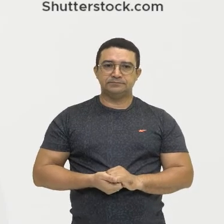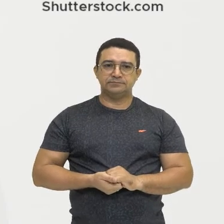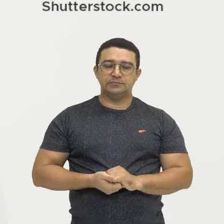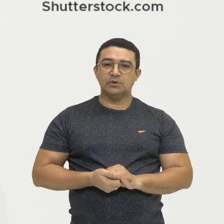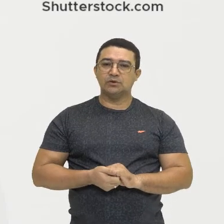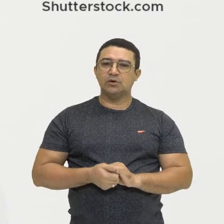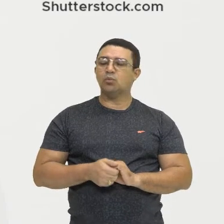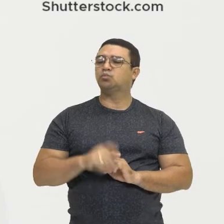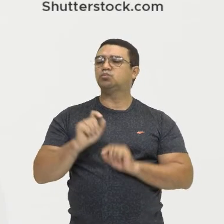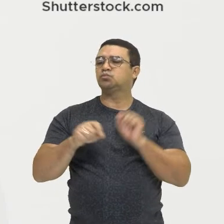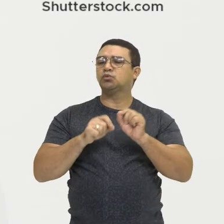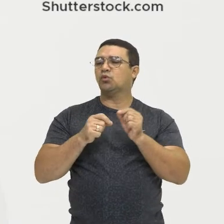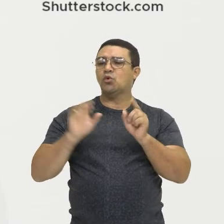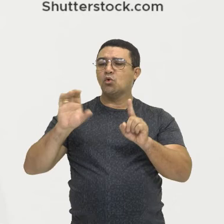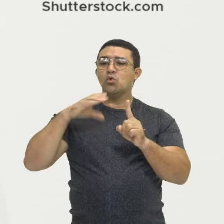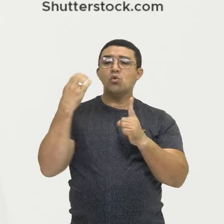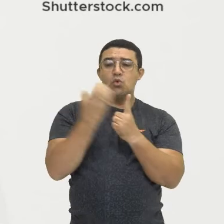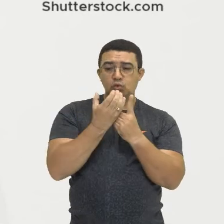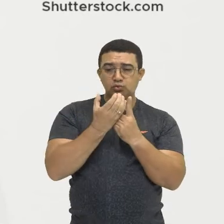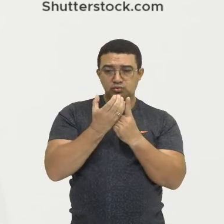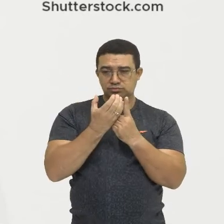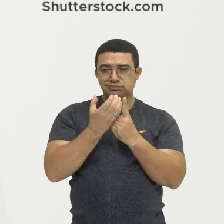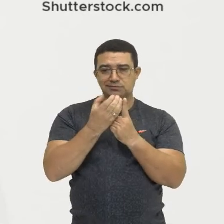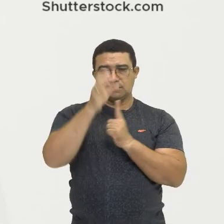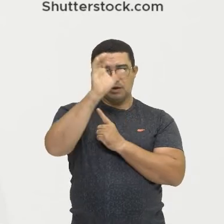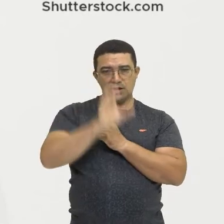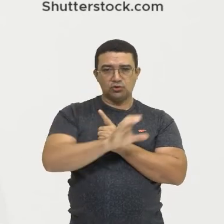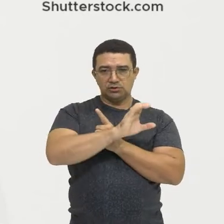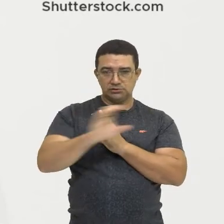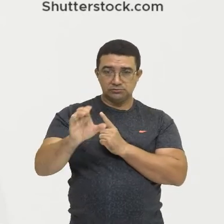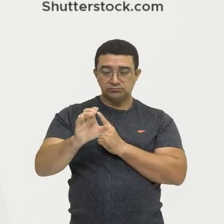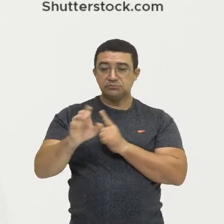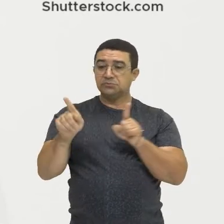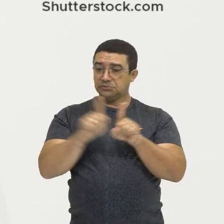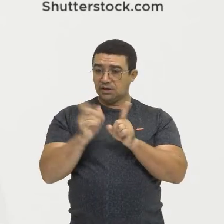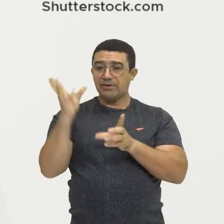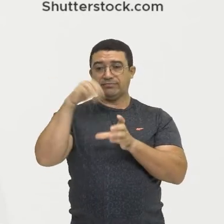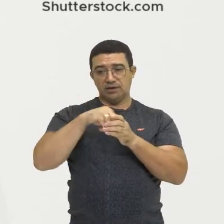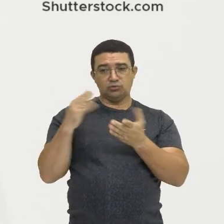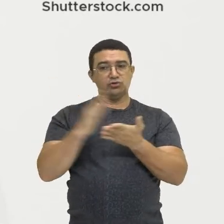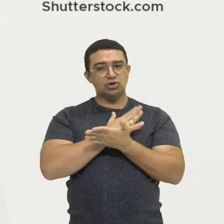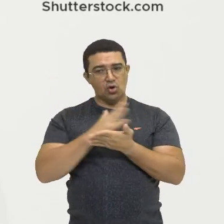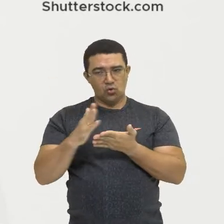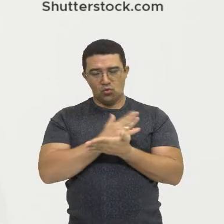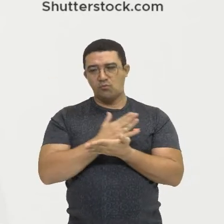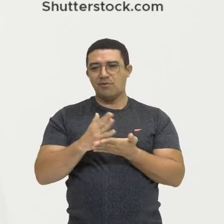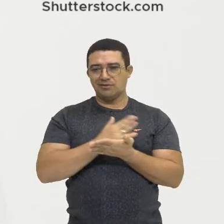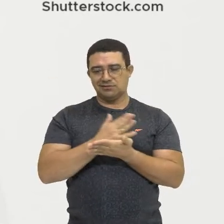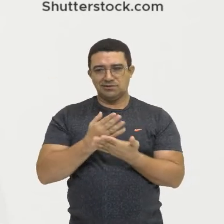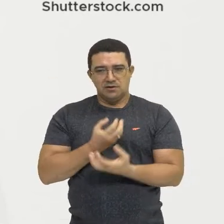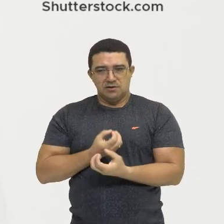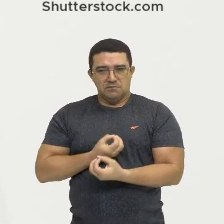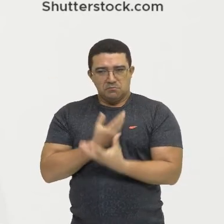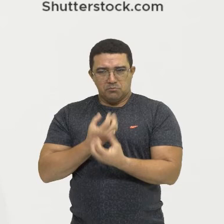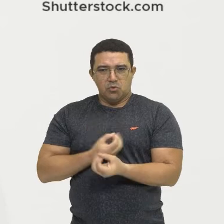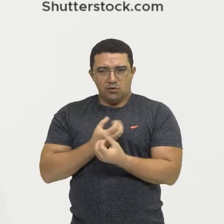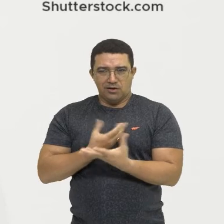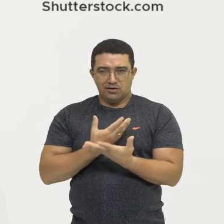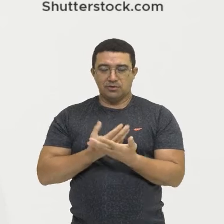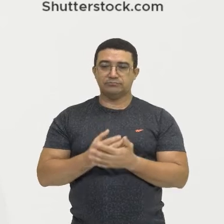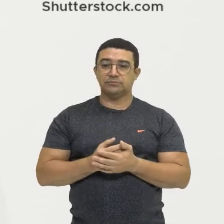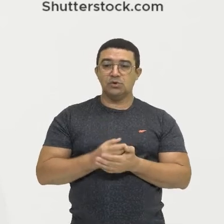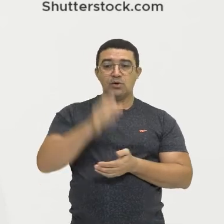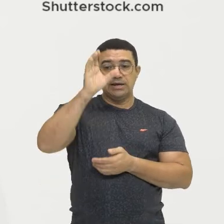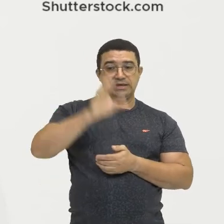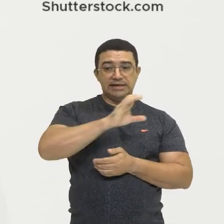culto ao catolicismo era presente e notável em algumas trovas, porque vamos lembrar que nós tínhamos aí a igreja, né, representante de Deus